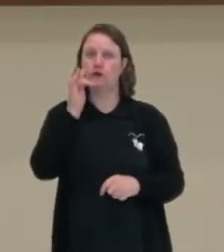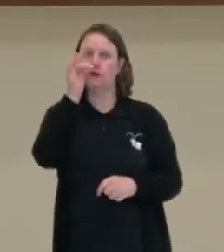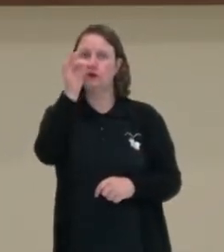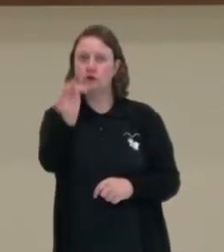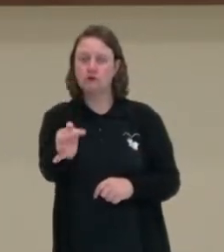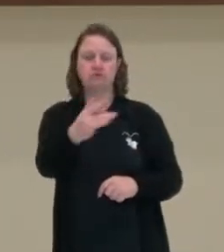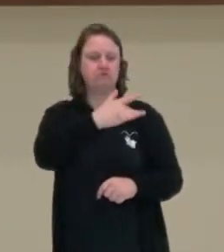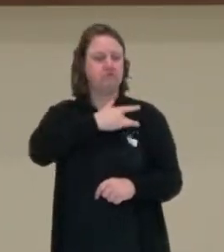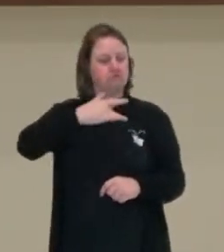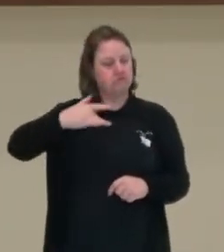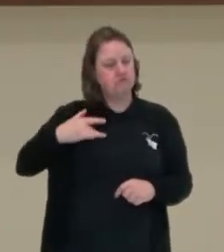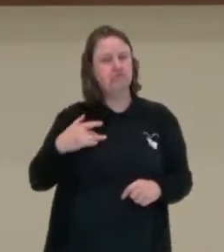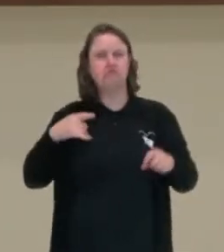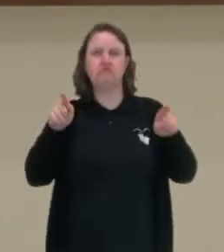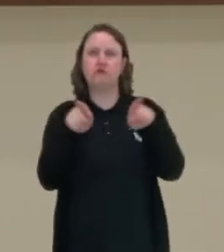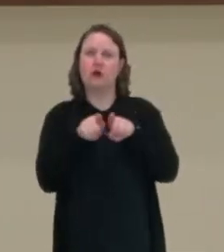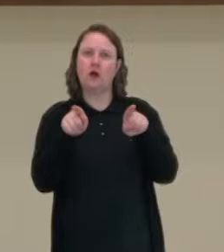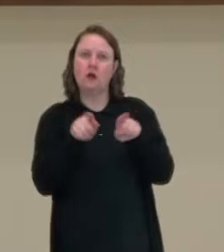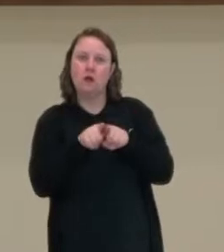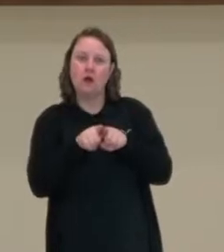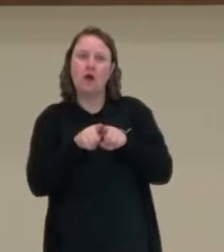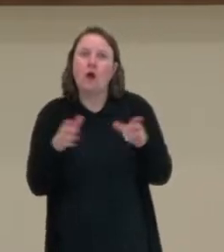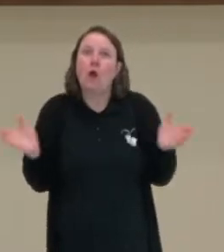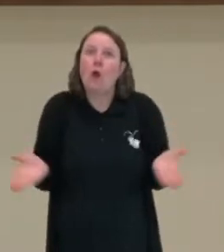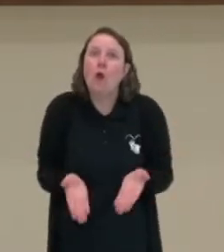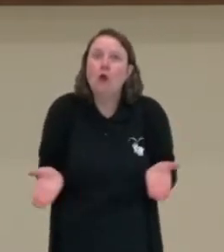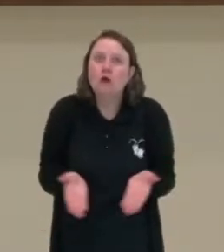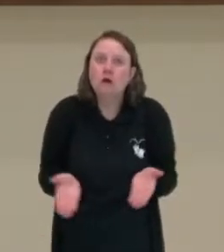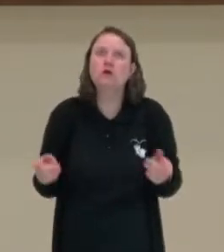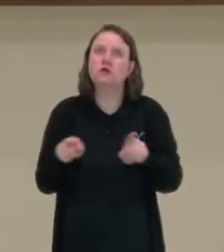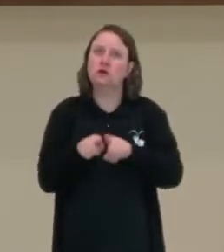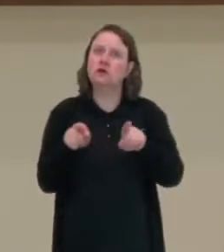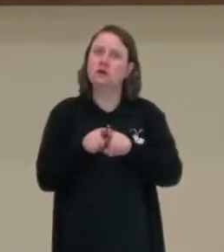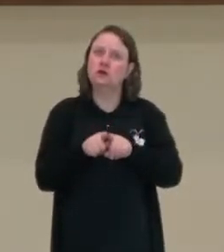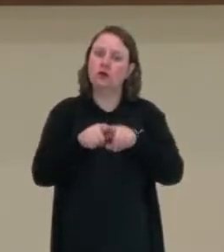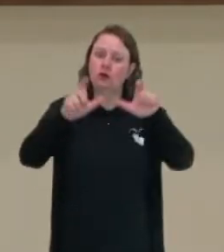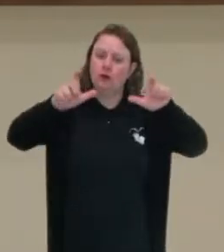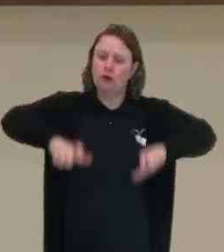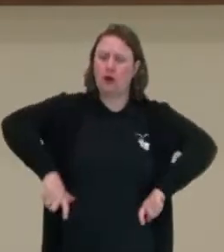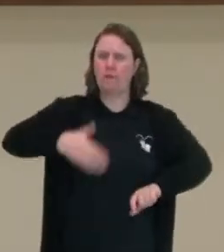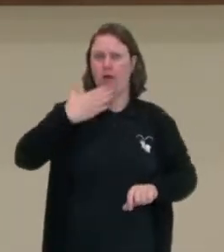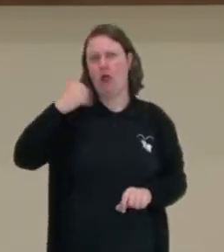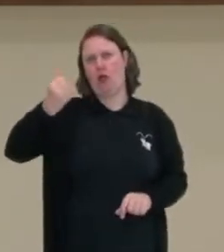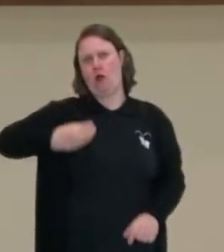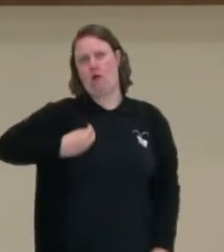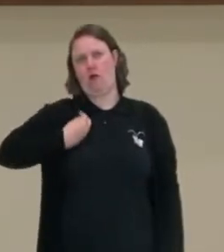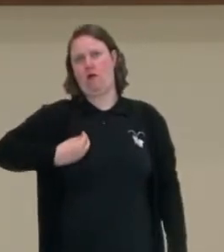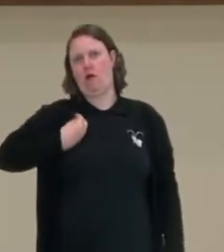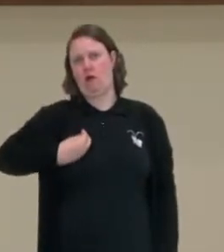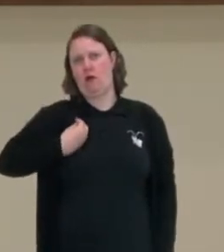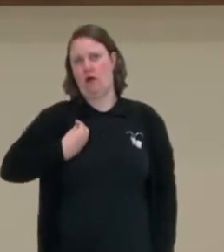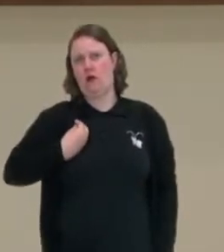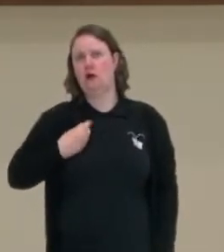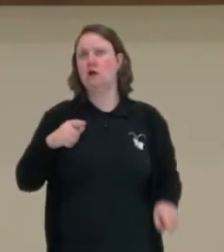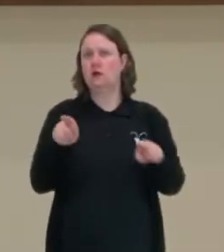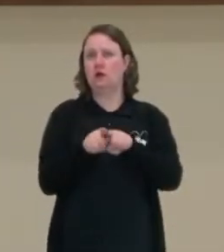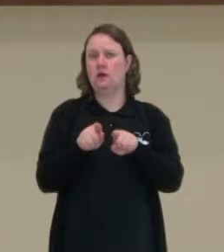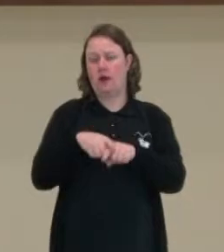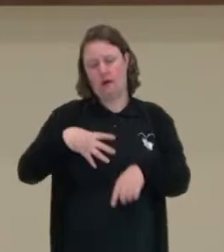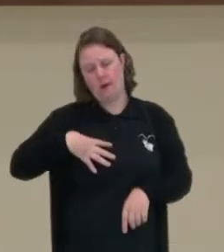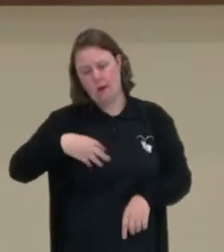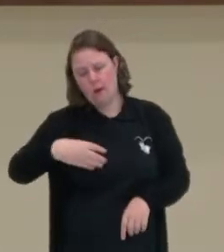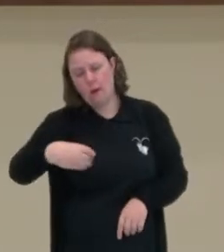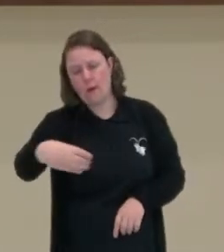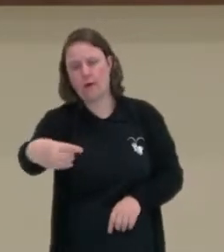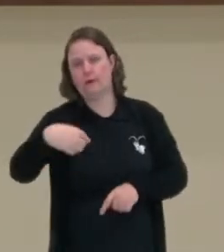mais saudável, proporcionando um lugar melhor para as futuras gerações.